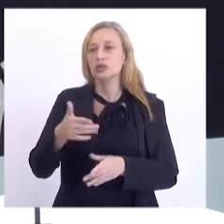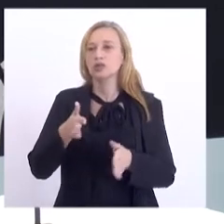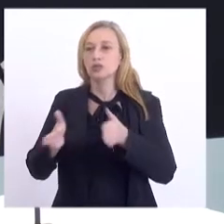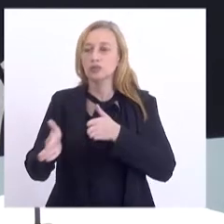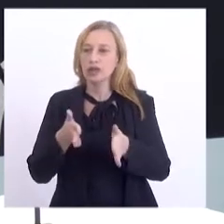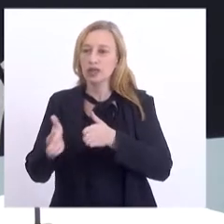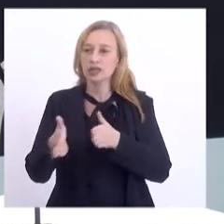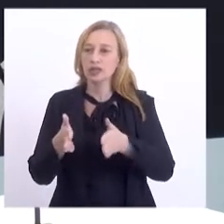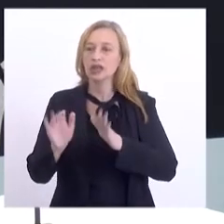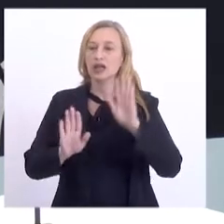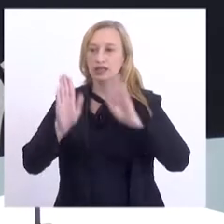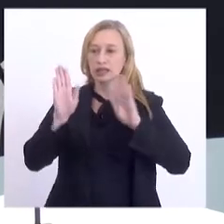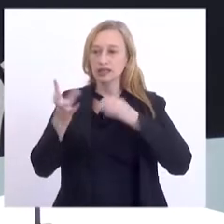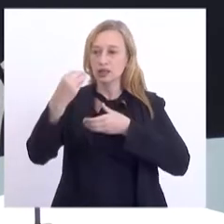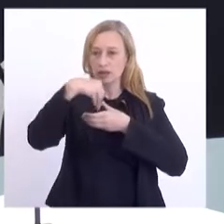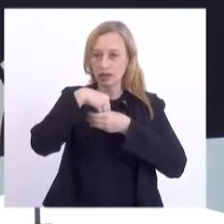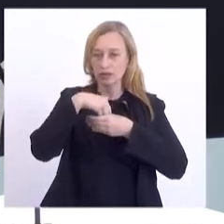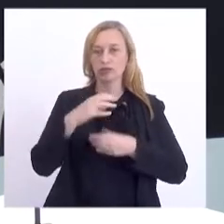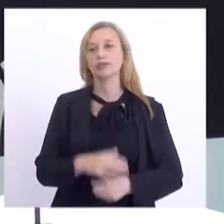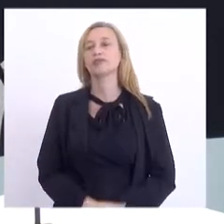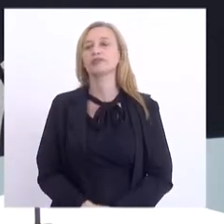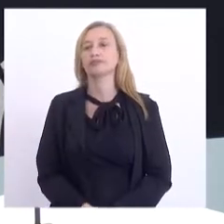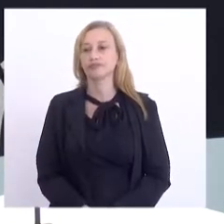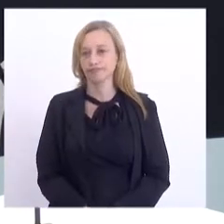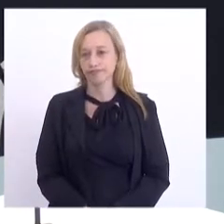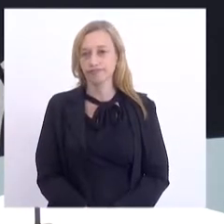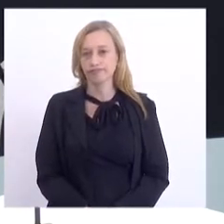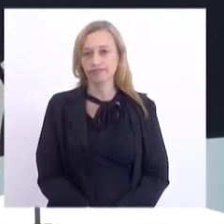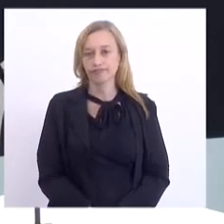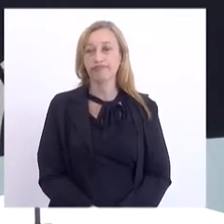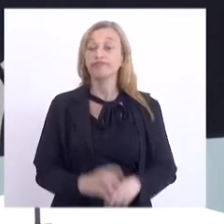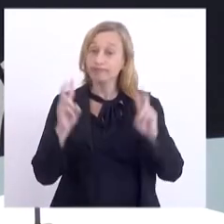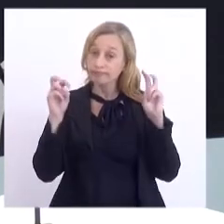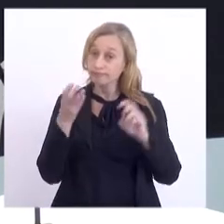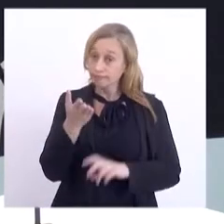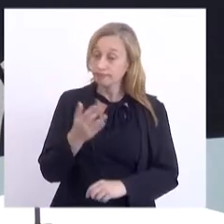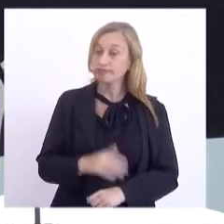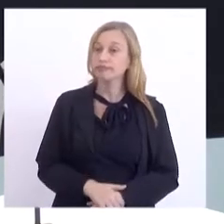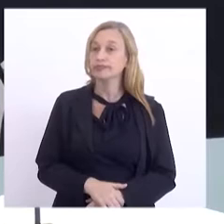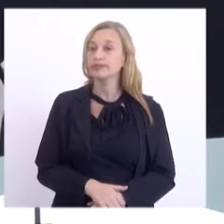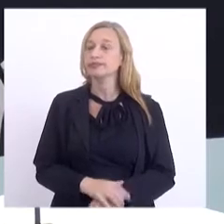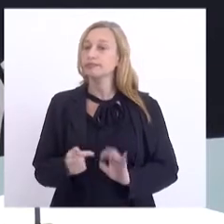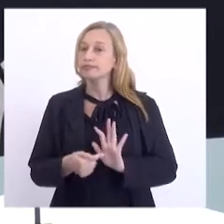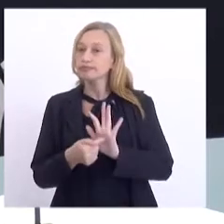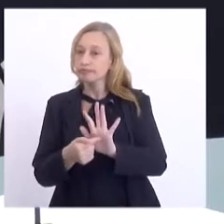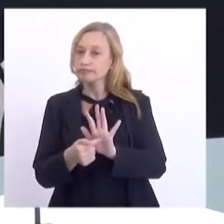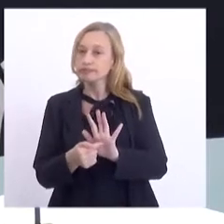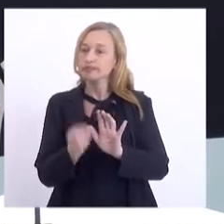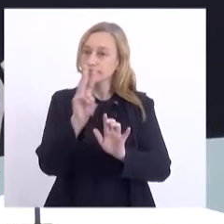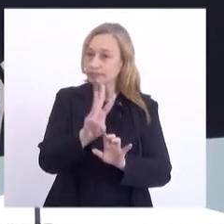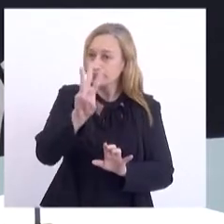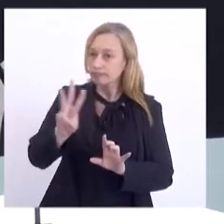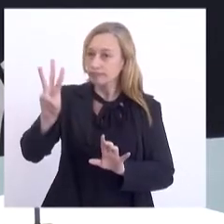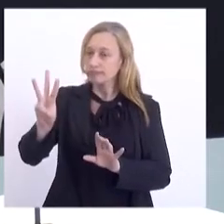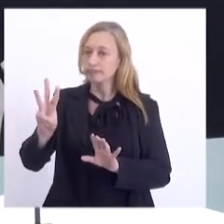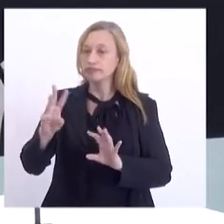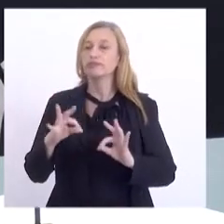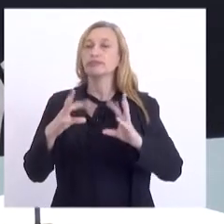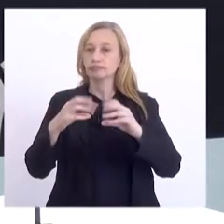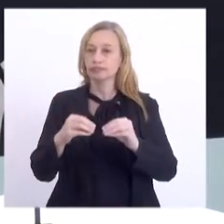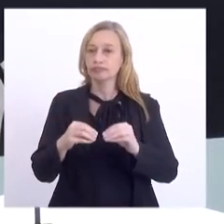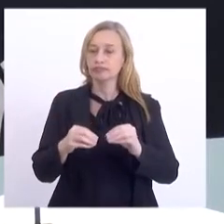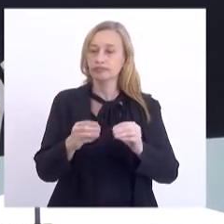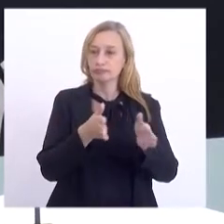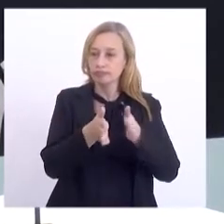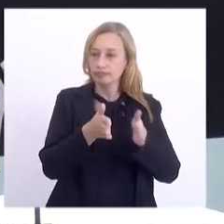que é o a fase de licitação externa E é isso que a questão que vai estar mostrado evidenciado no site que o cronograma